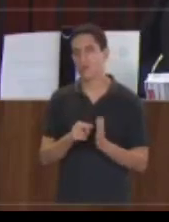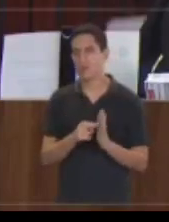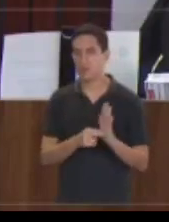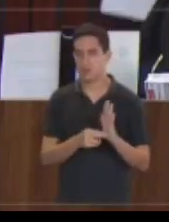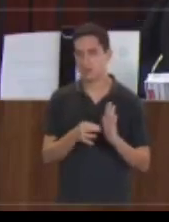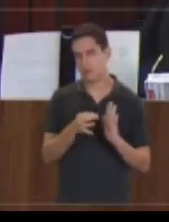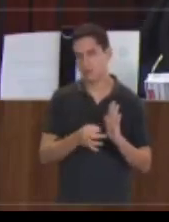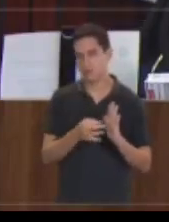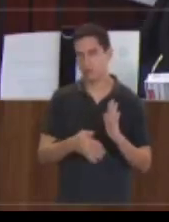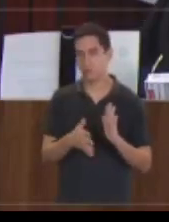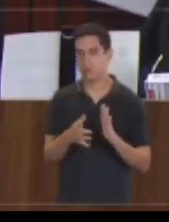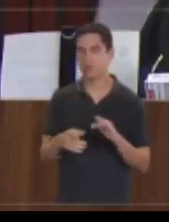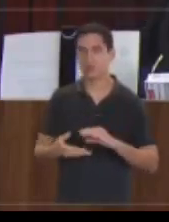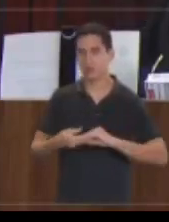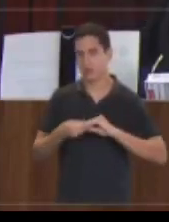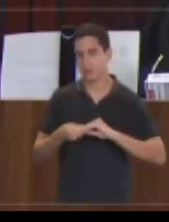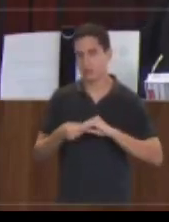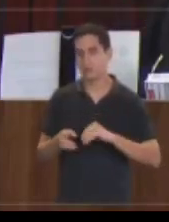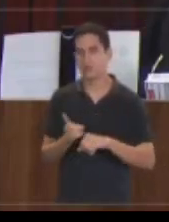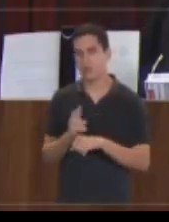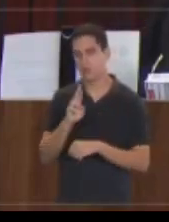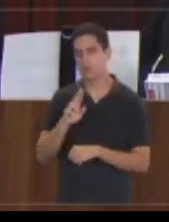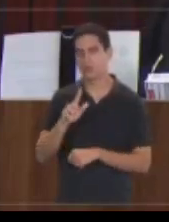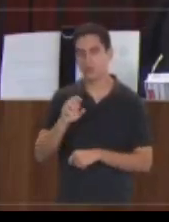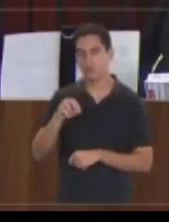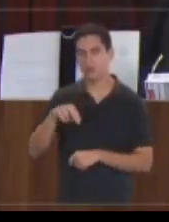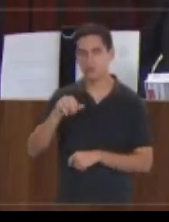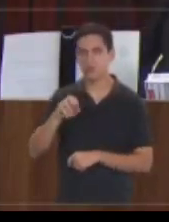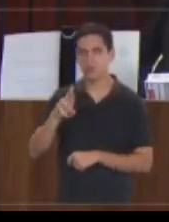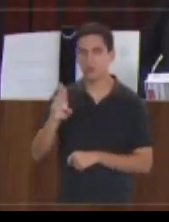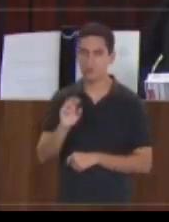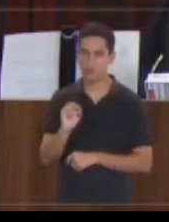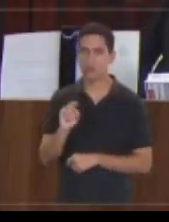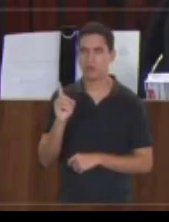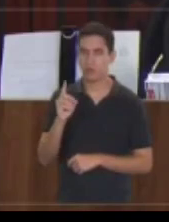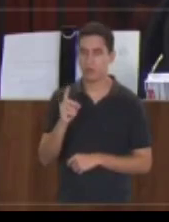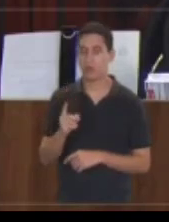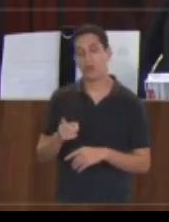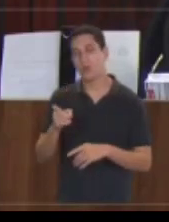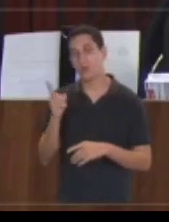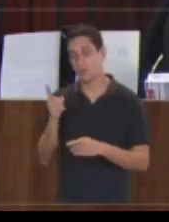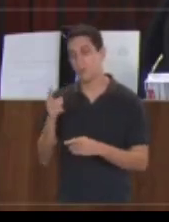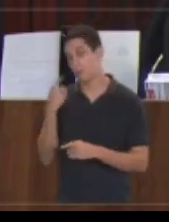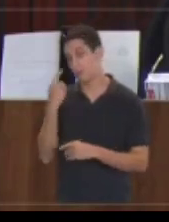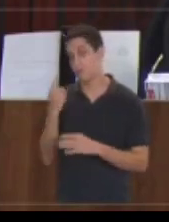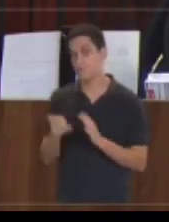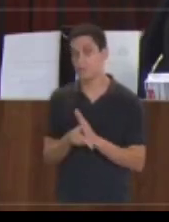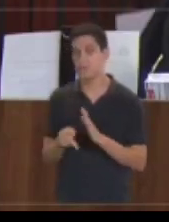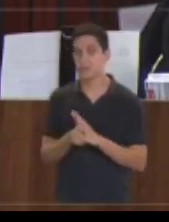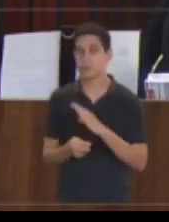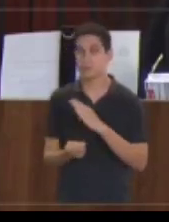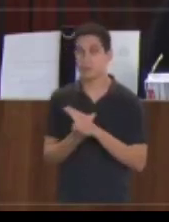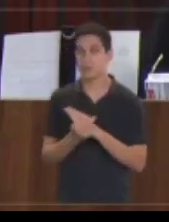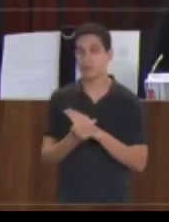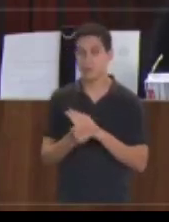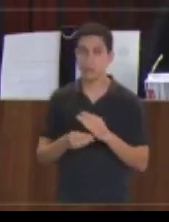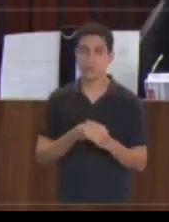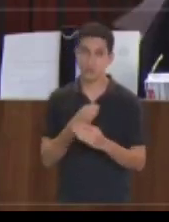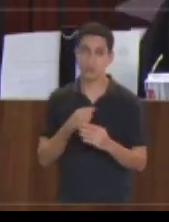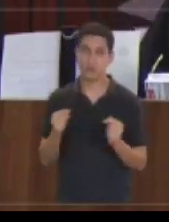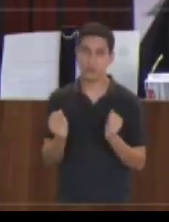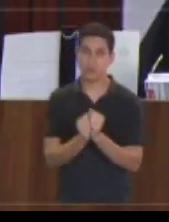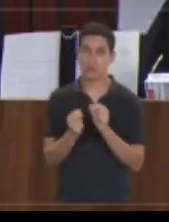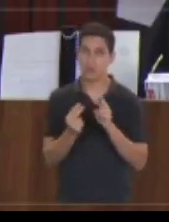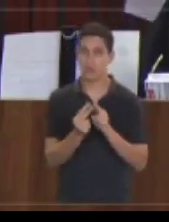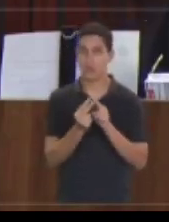mas cumprimento o doutor Leonardo Laudentino Nunes Martins, advogado dos agravados, presente na sala de videoconferência. Passo a